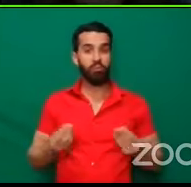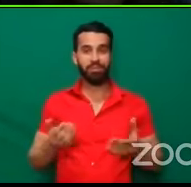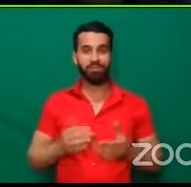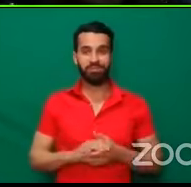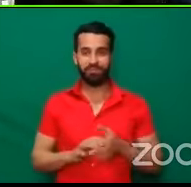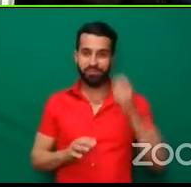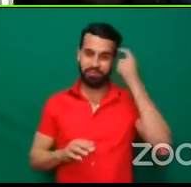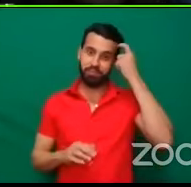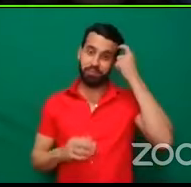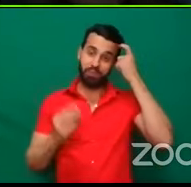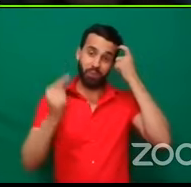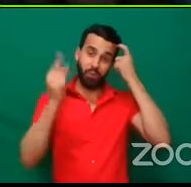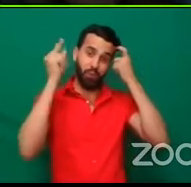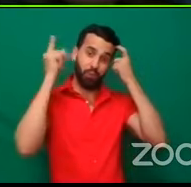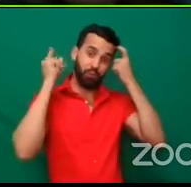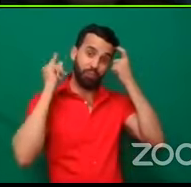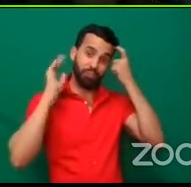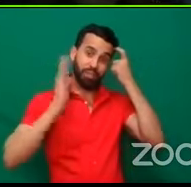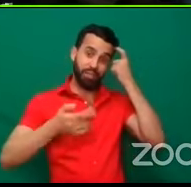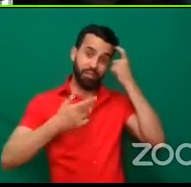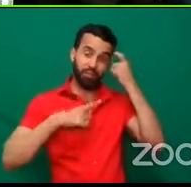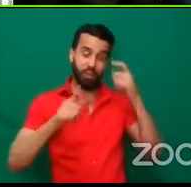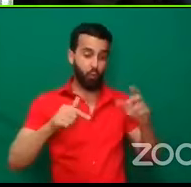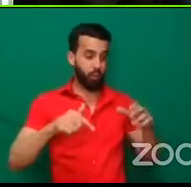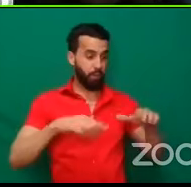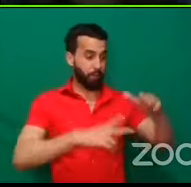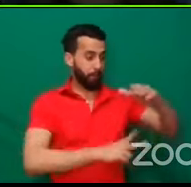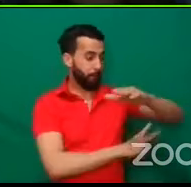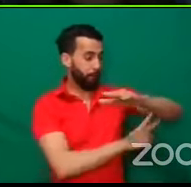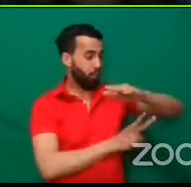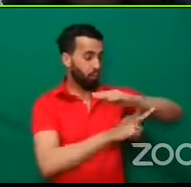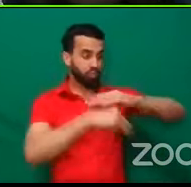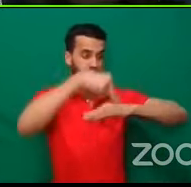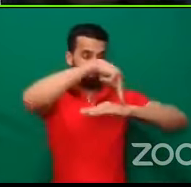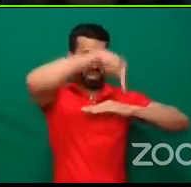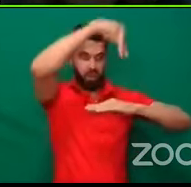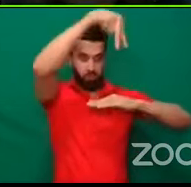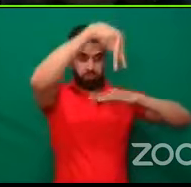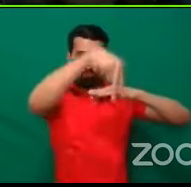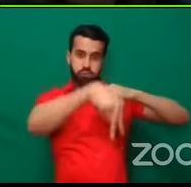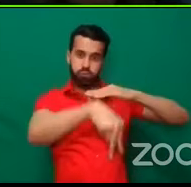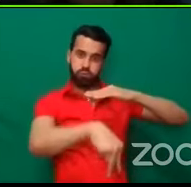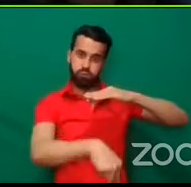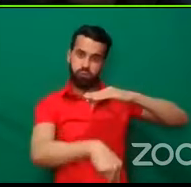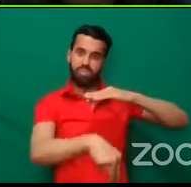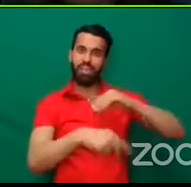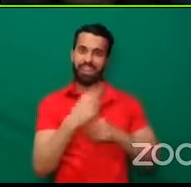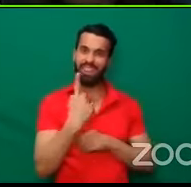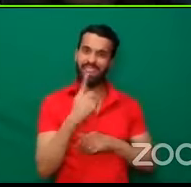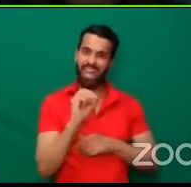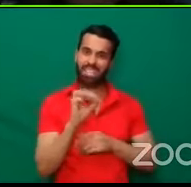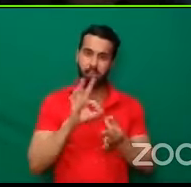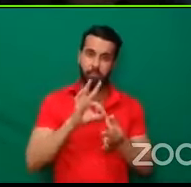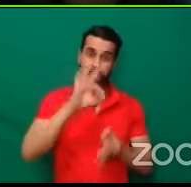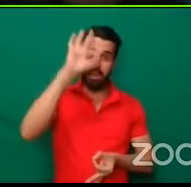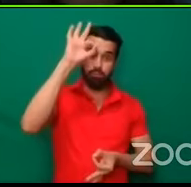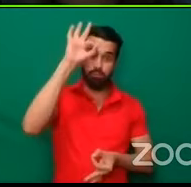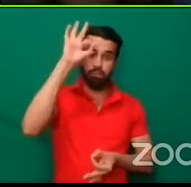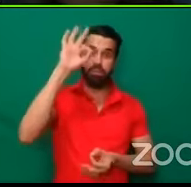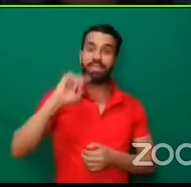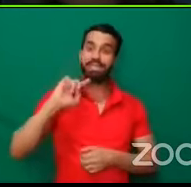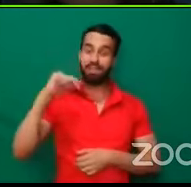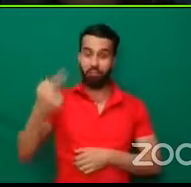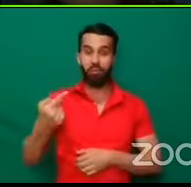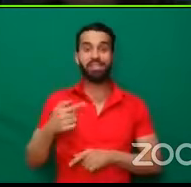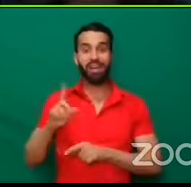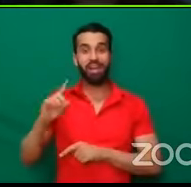curtas, assim, eu já saltei de uma ponte, assim, eu saltei, né, de uma ponte de mais de 10 metros aqui na cidade, né. Até posso te mandar o curto para dar uma